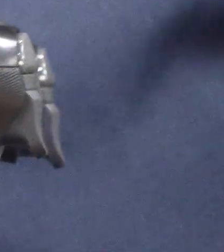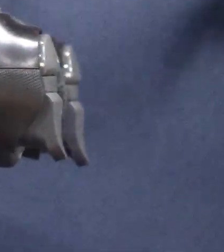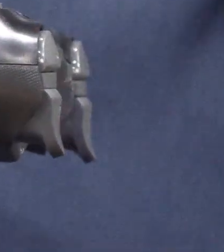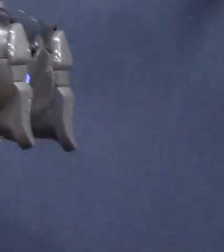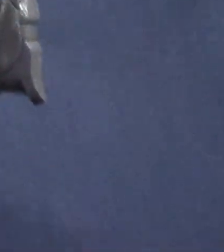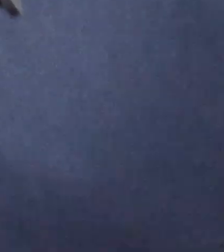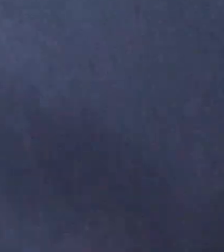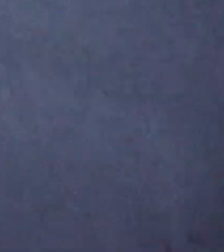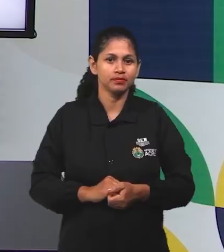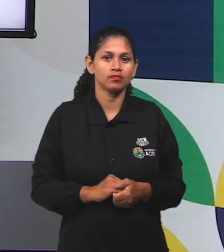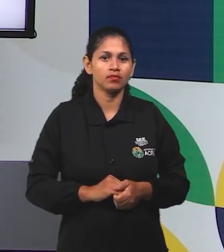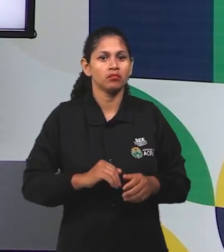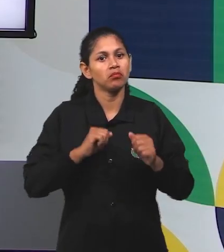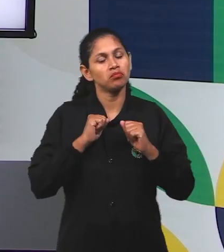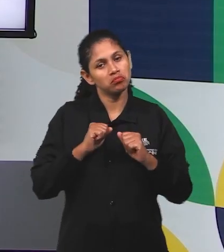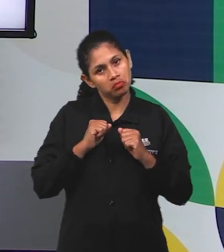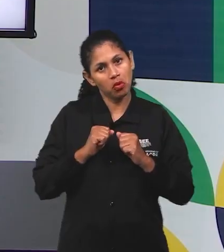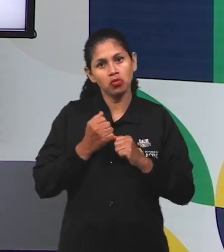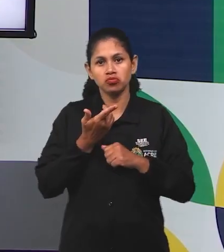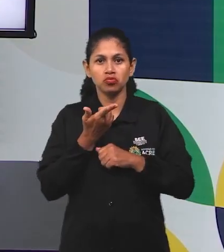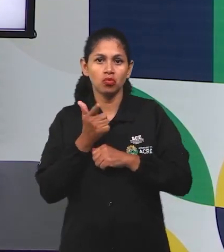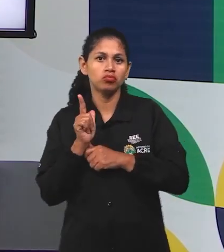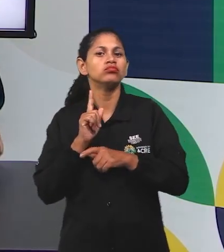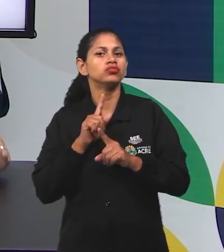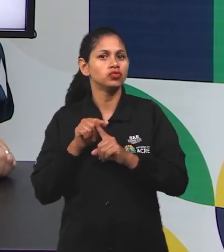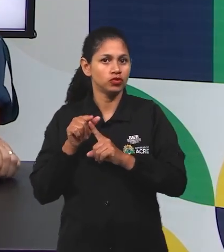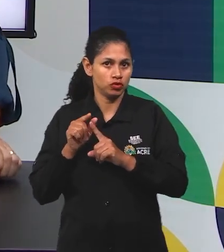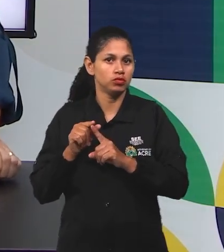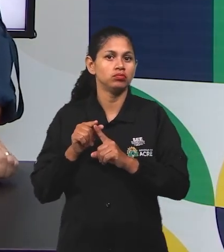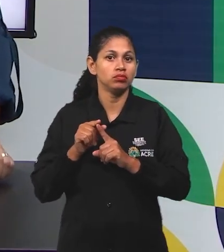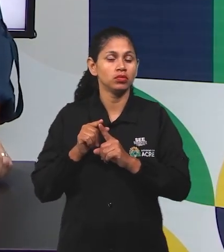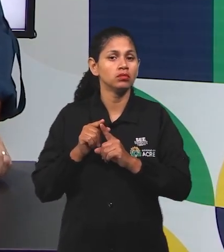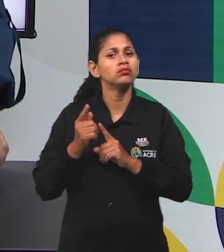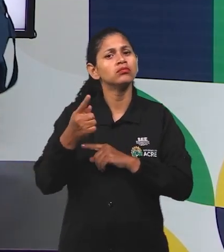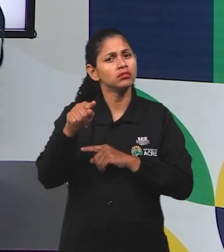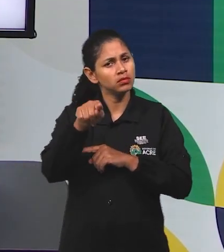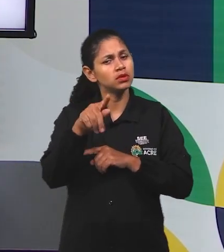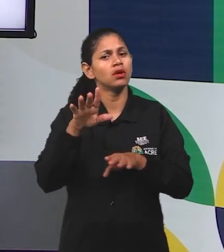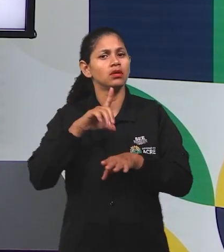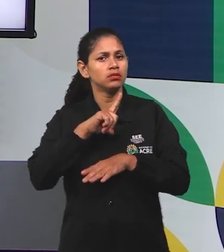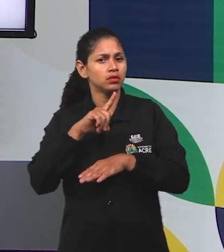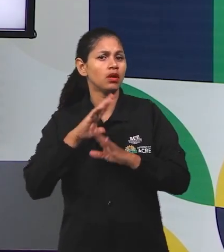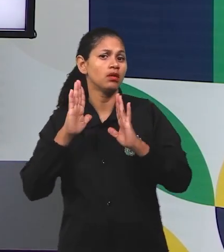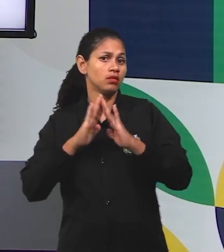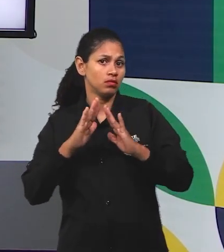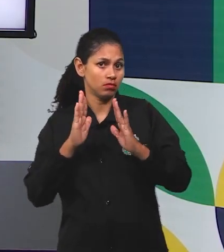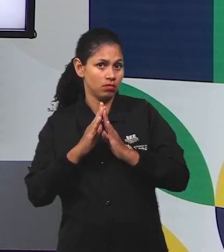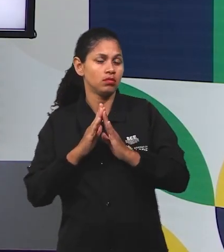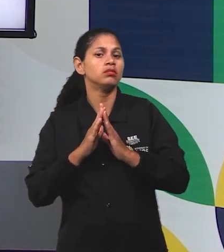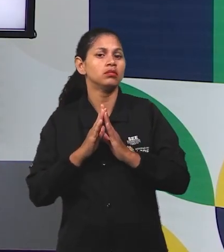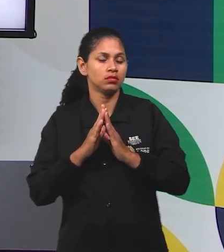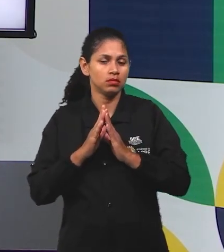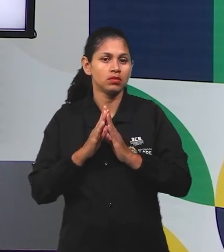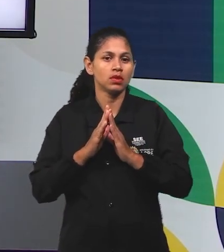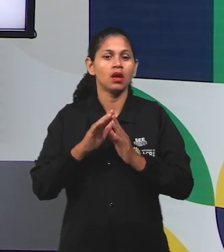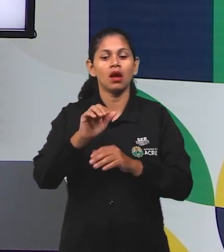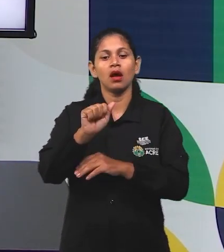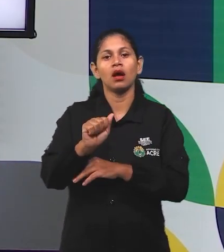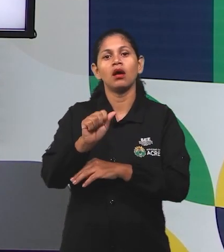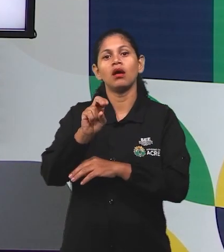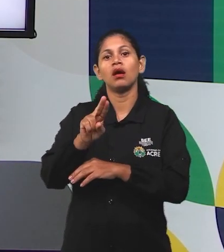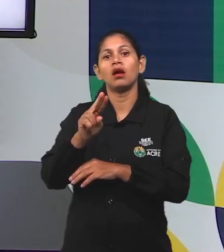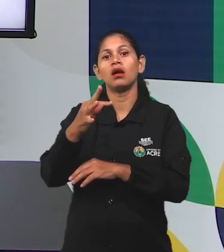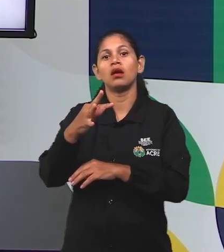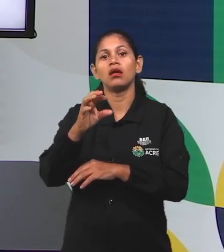Pode ser um controle de Xbox, o controle que você tiver aí. Essa é a parte da automação. Existe muito assunto